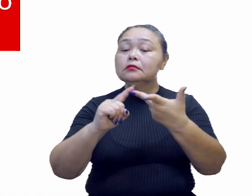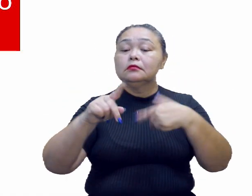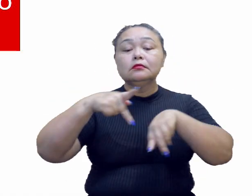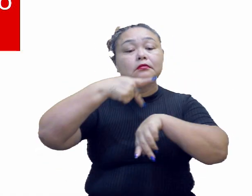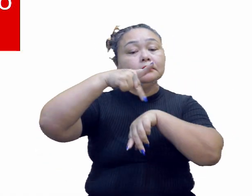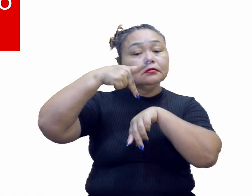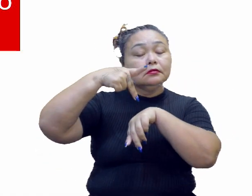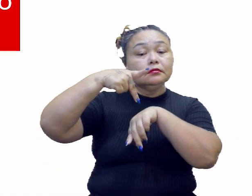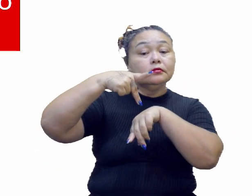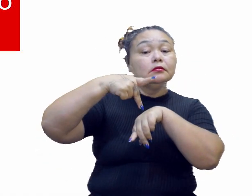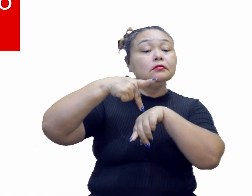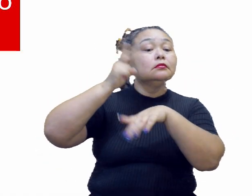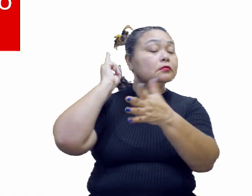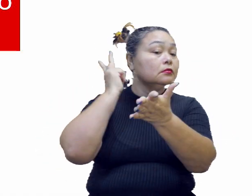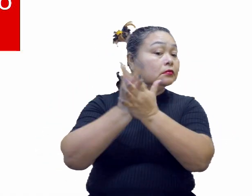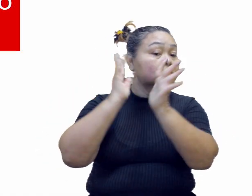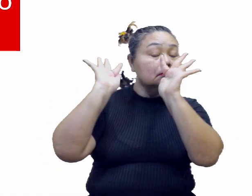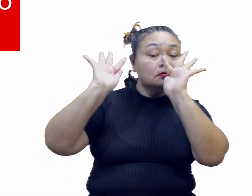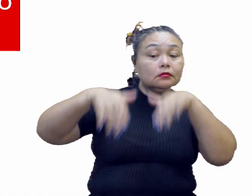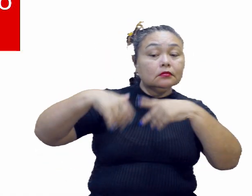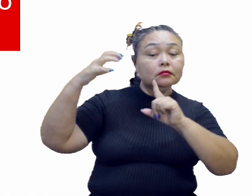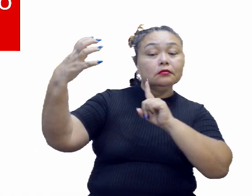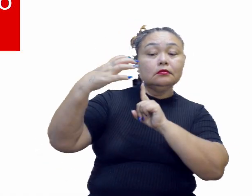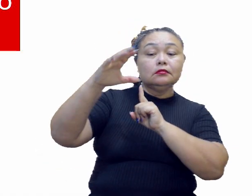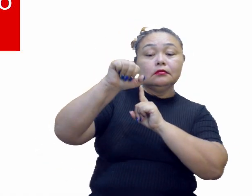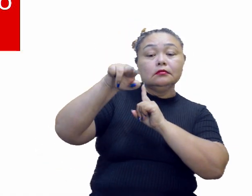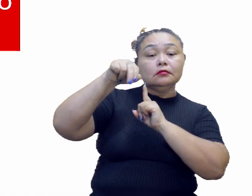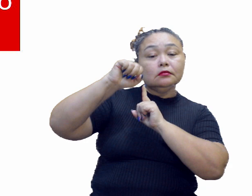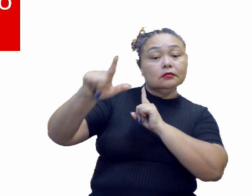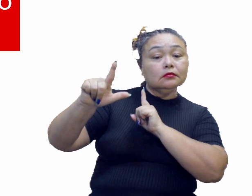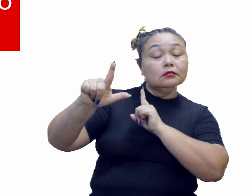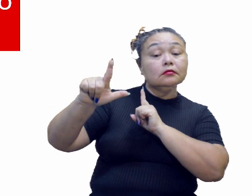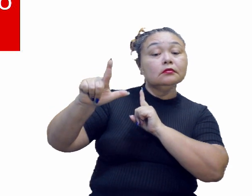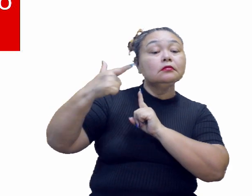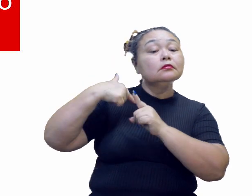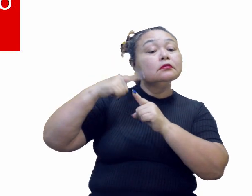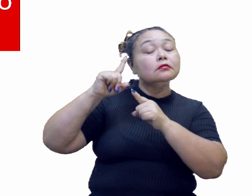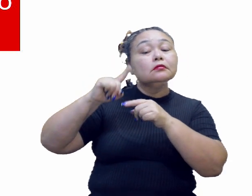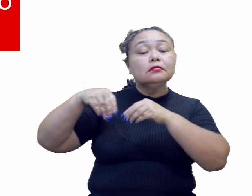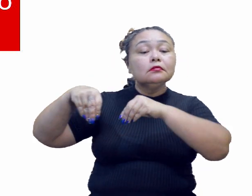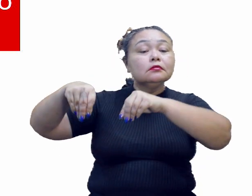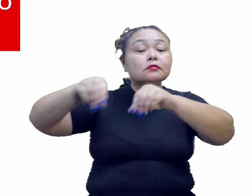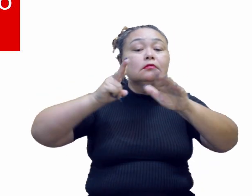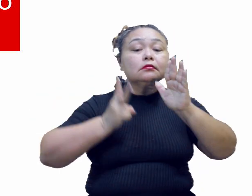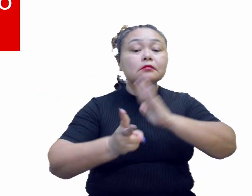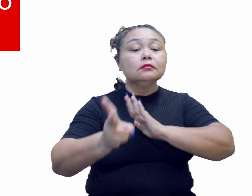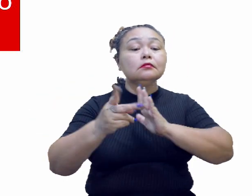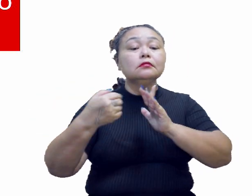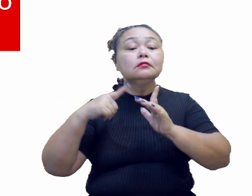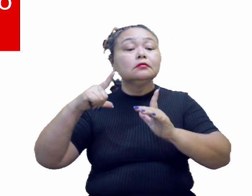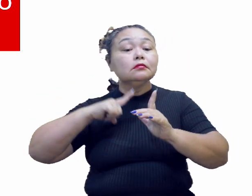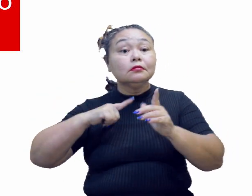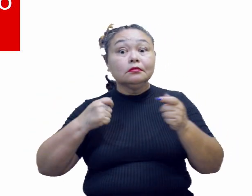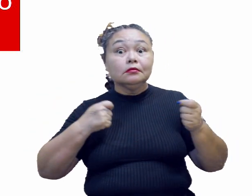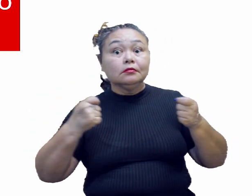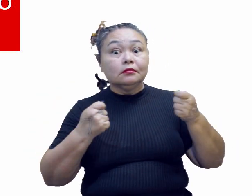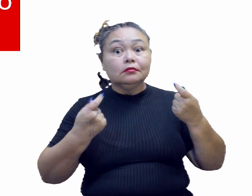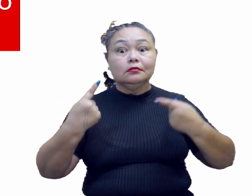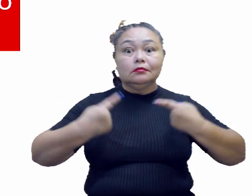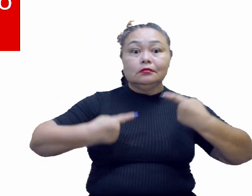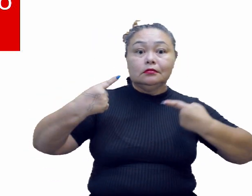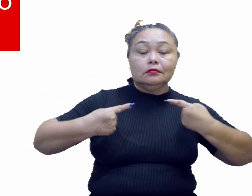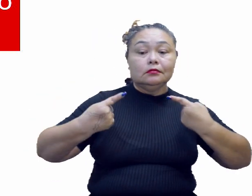países. Mesmo após o domínio colonial, muitos desses territórios continuaram enfrentando